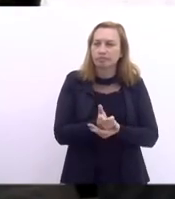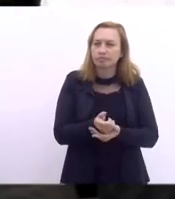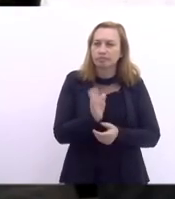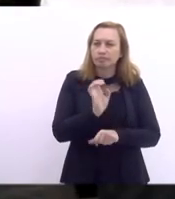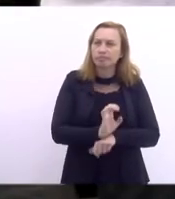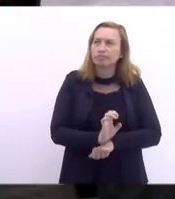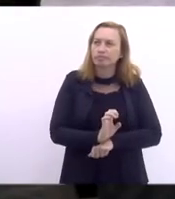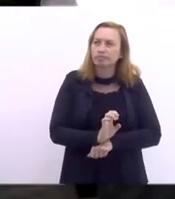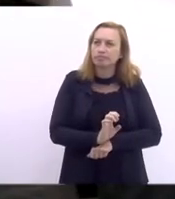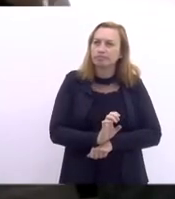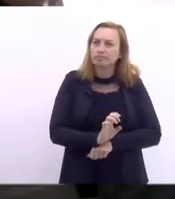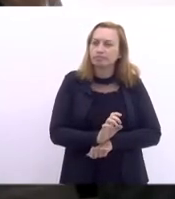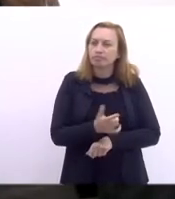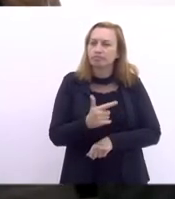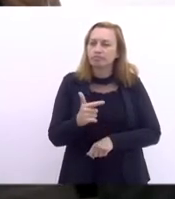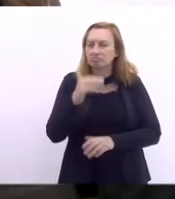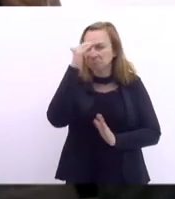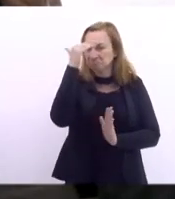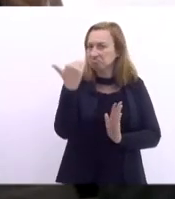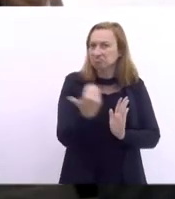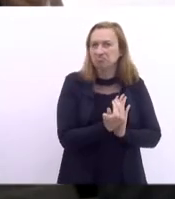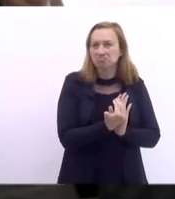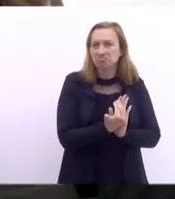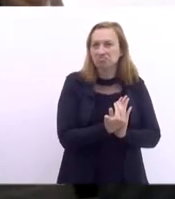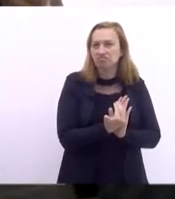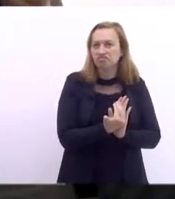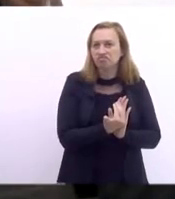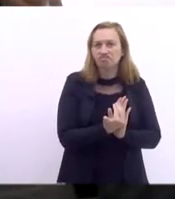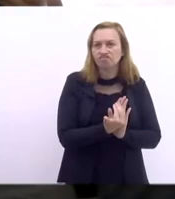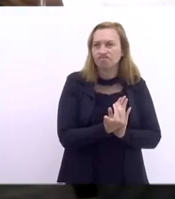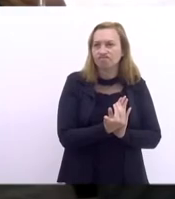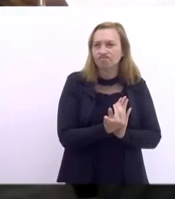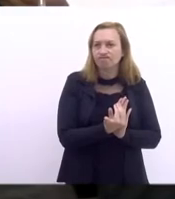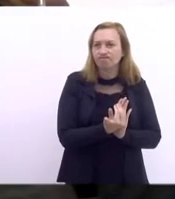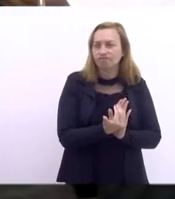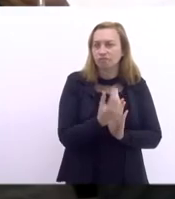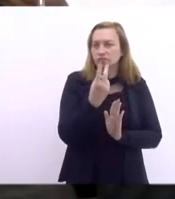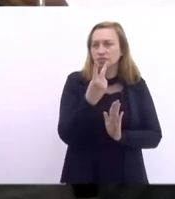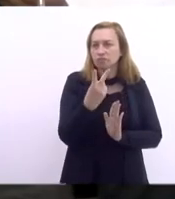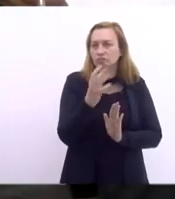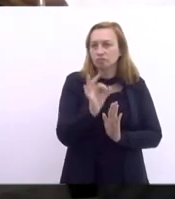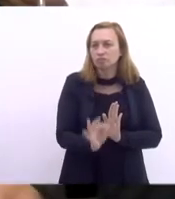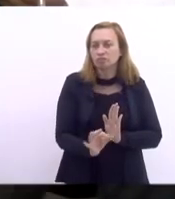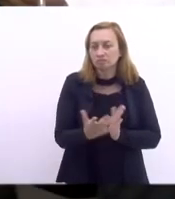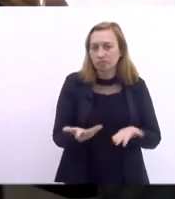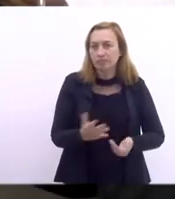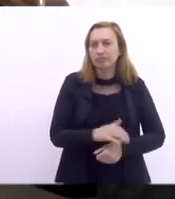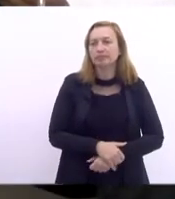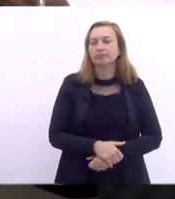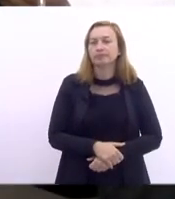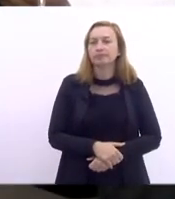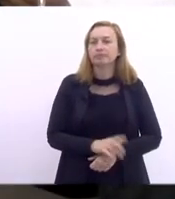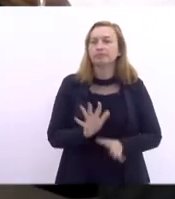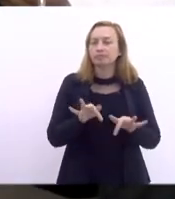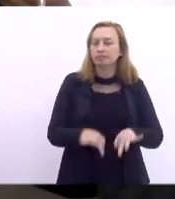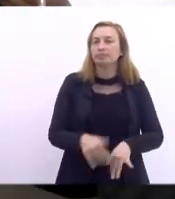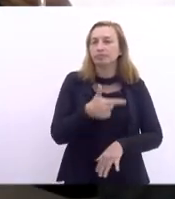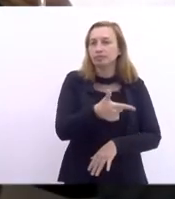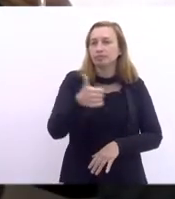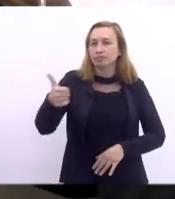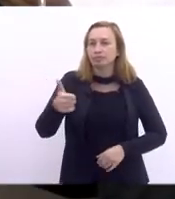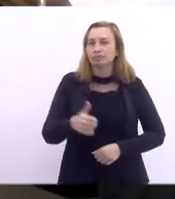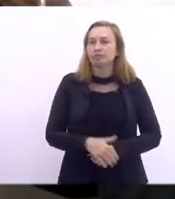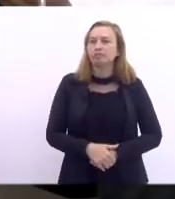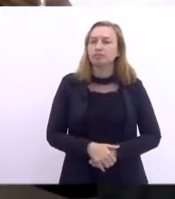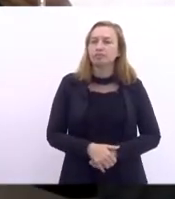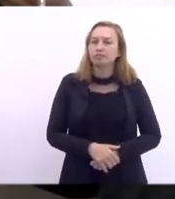ela não teria cumprido o limite de dois por cento 10ml no final de 2021